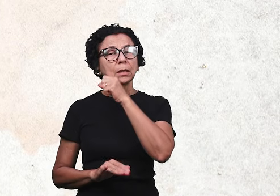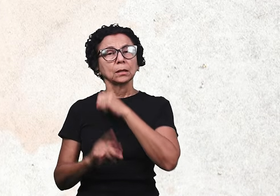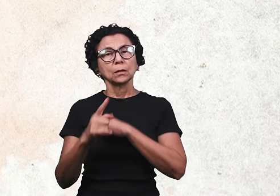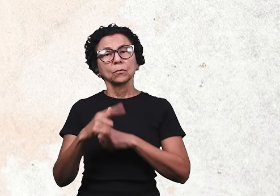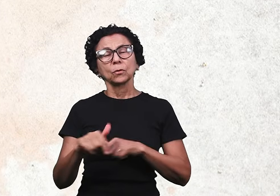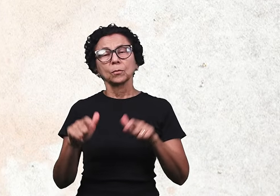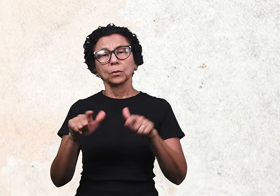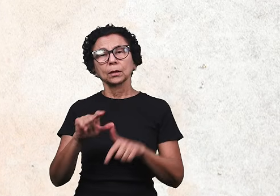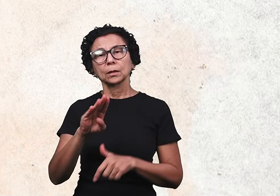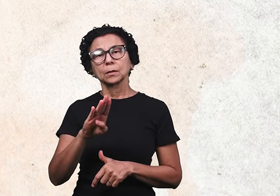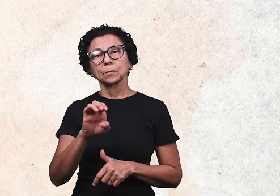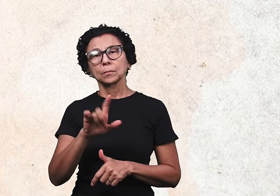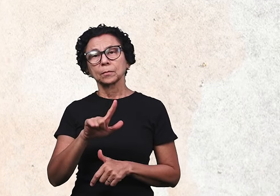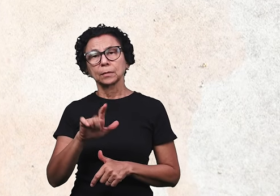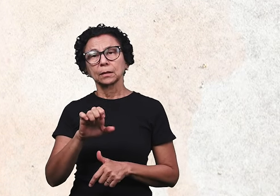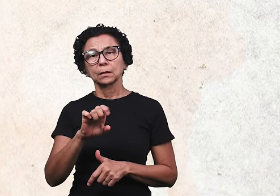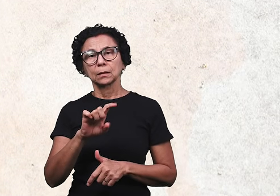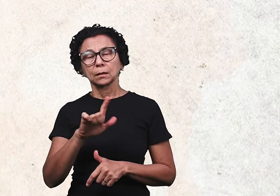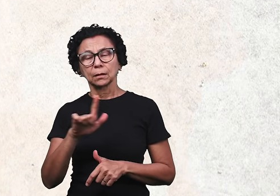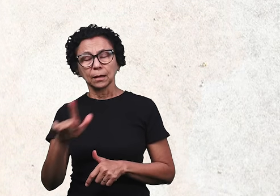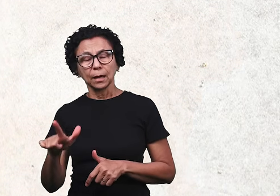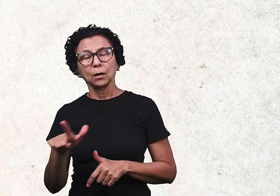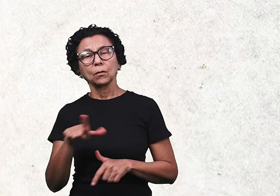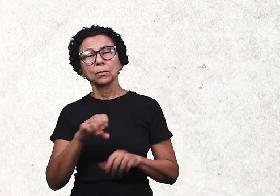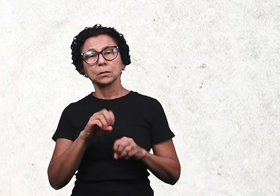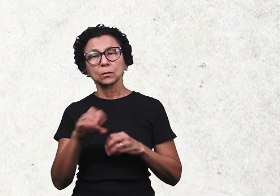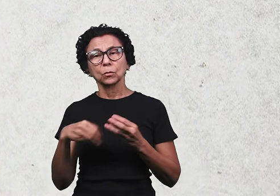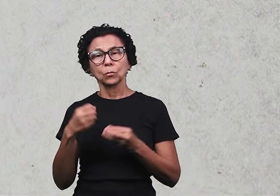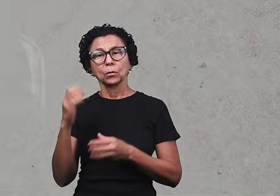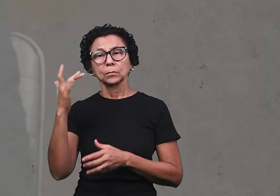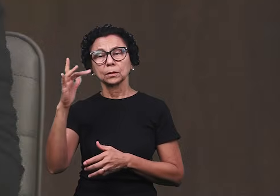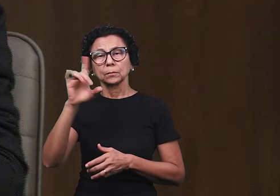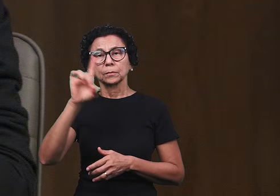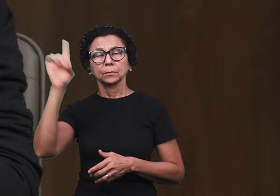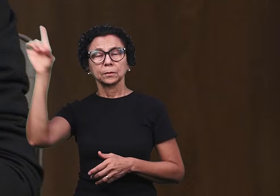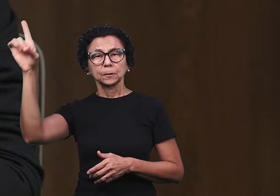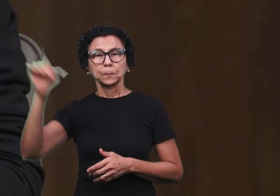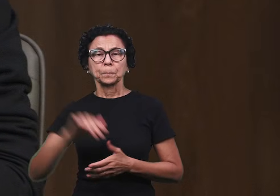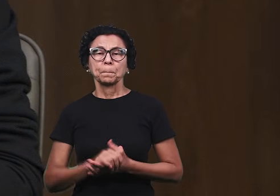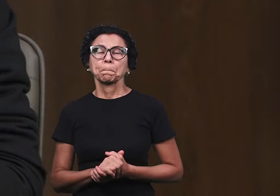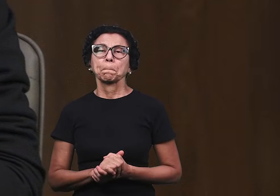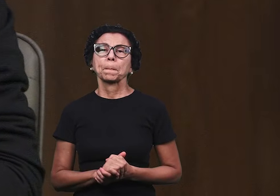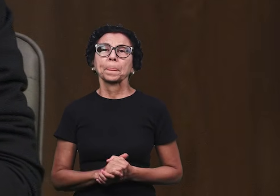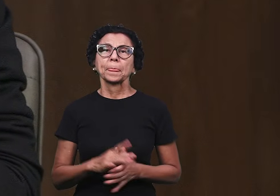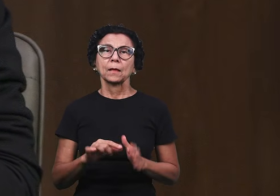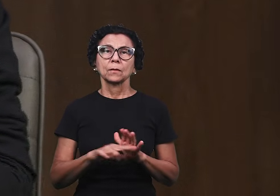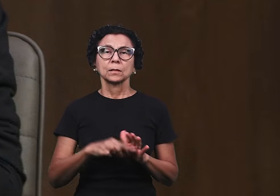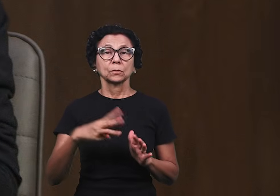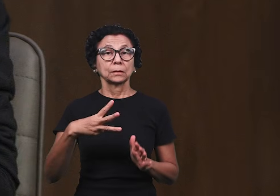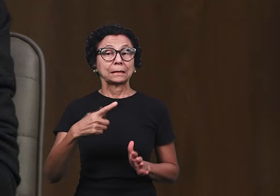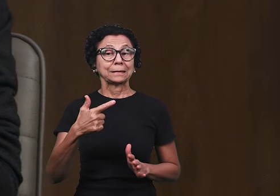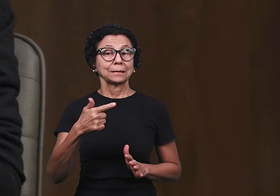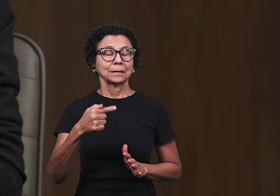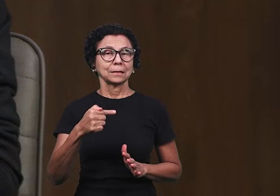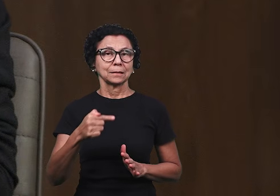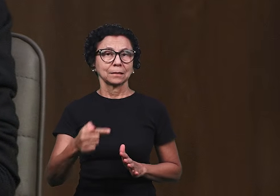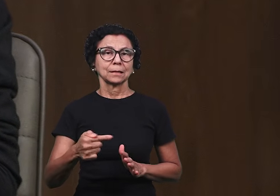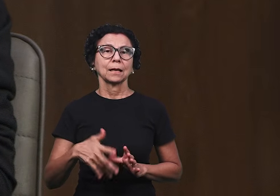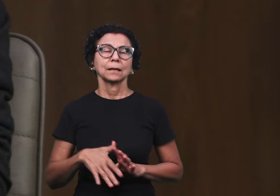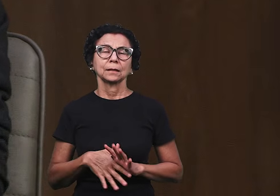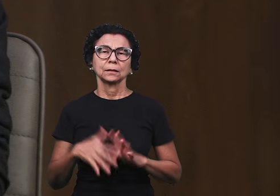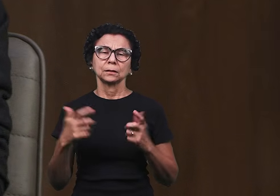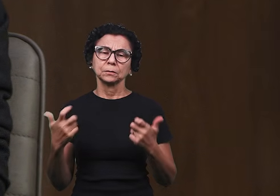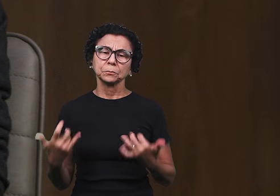e lhes ensinou como deviam temer ao Senhor. E o versículo 37 fala como que eles